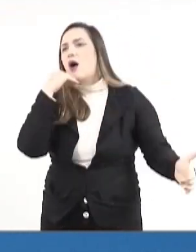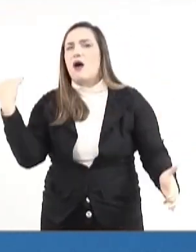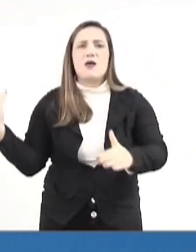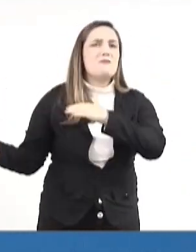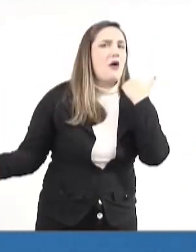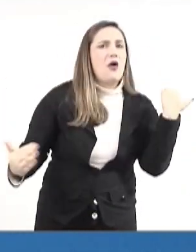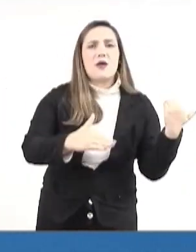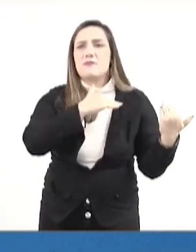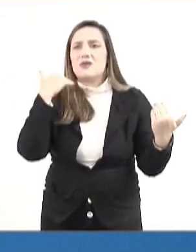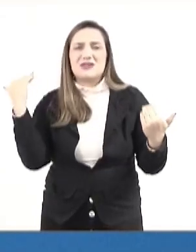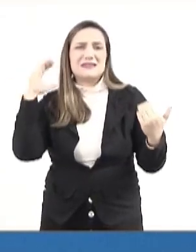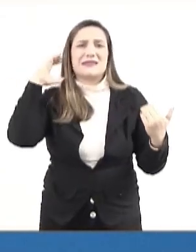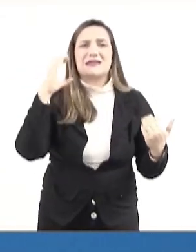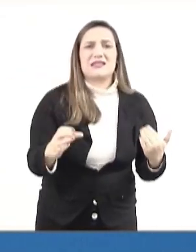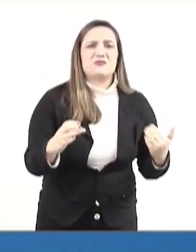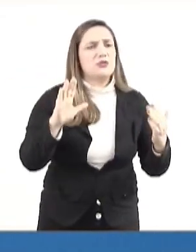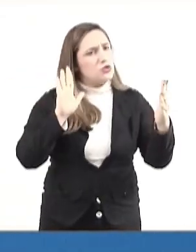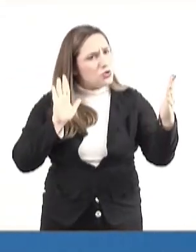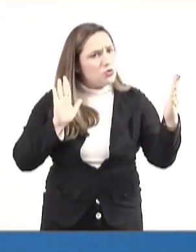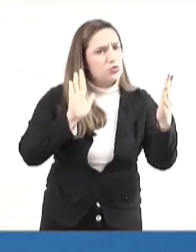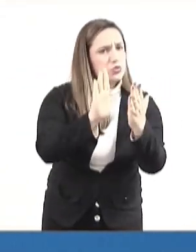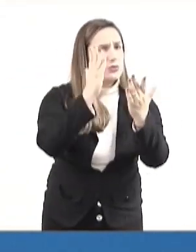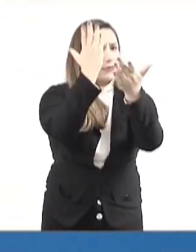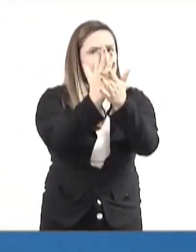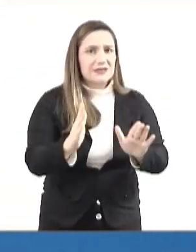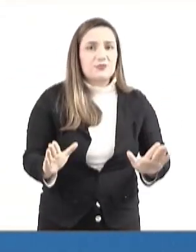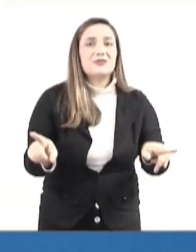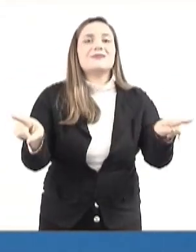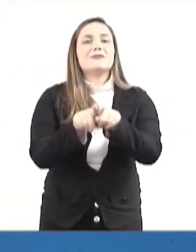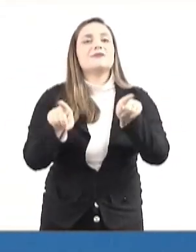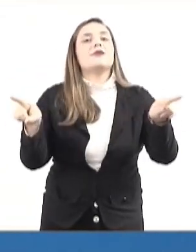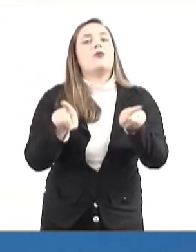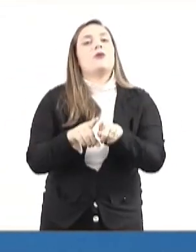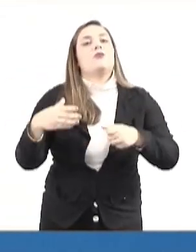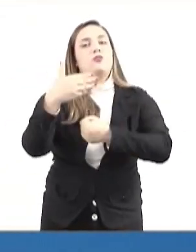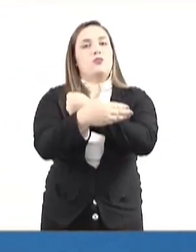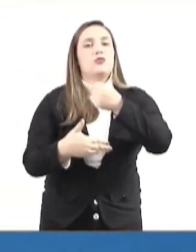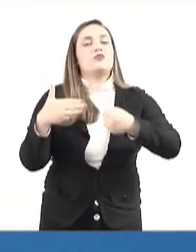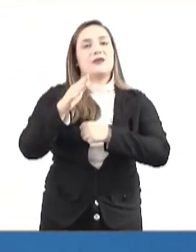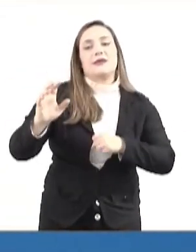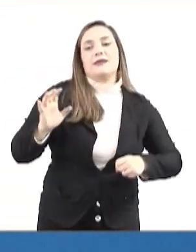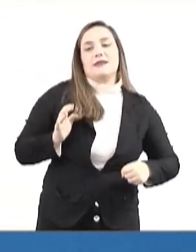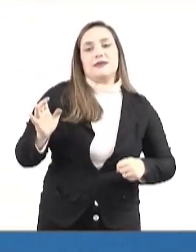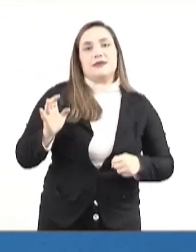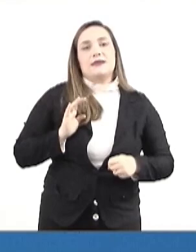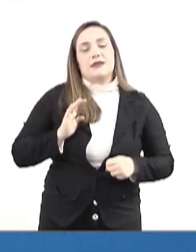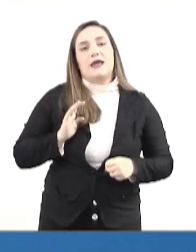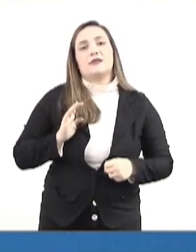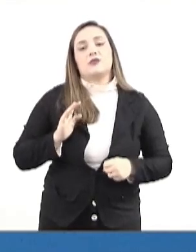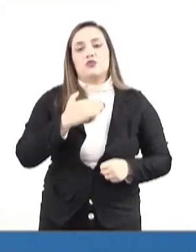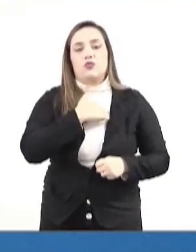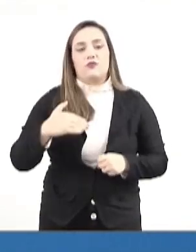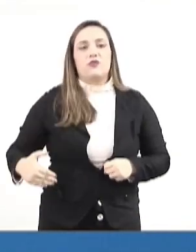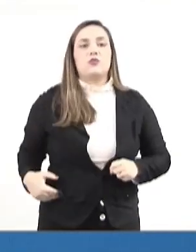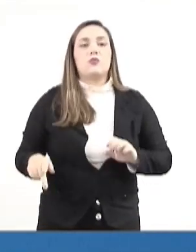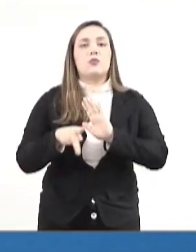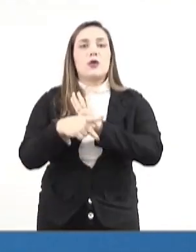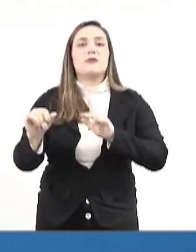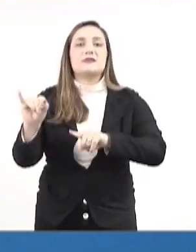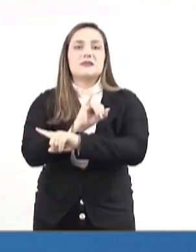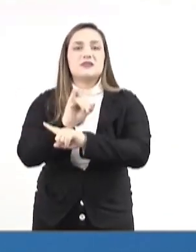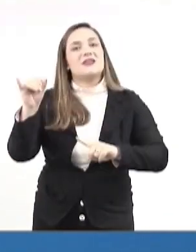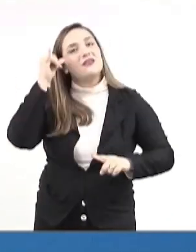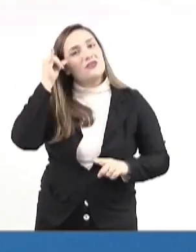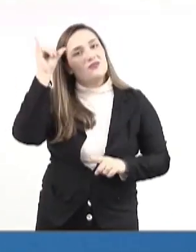intencionais e enfrentar o crime organizado, além de proteger o patrimônio público por meio de ações